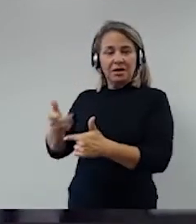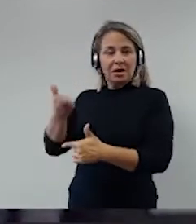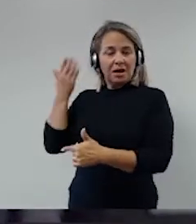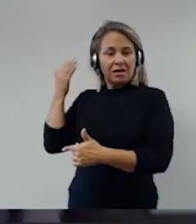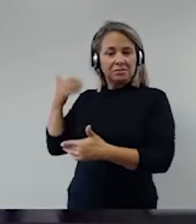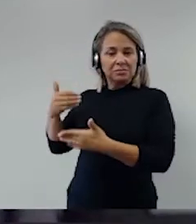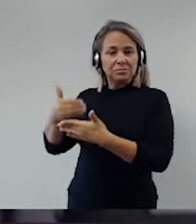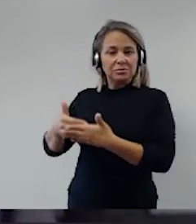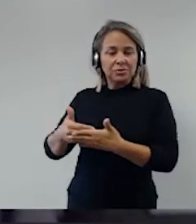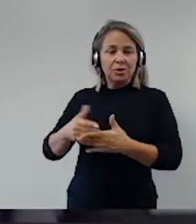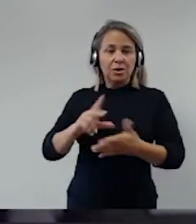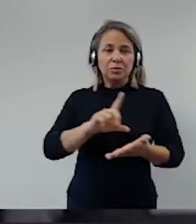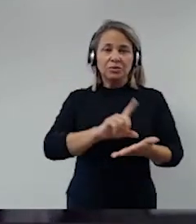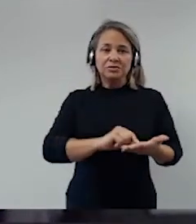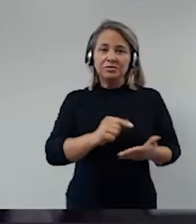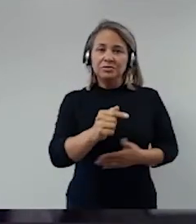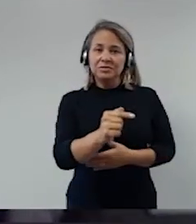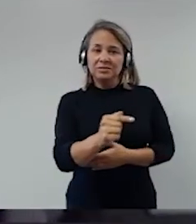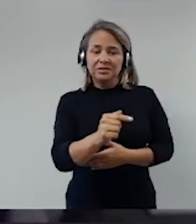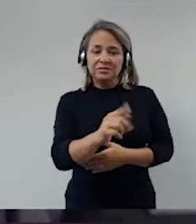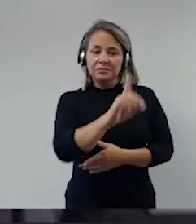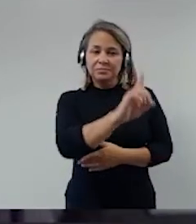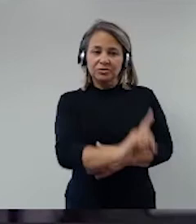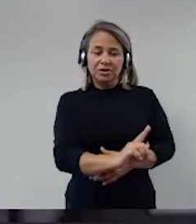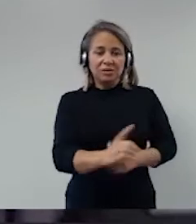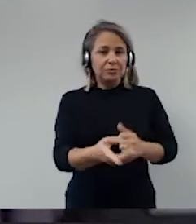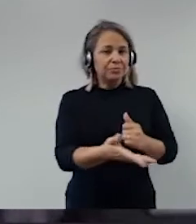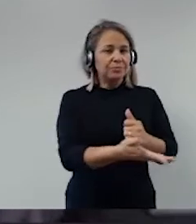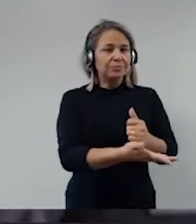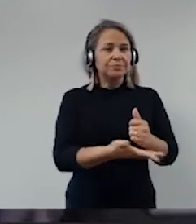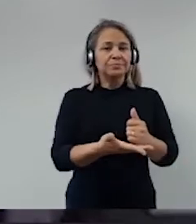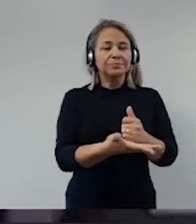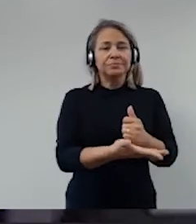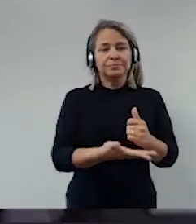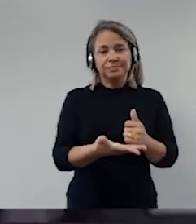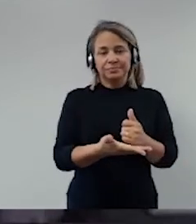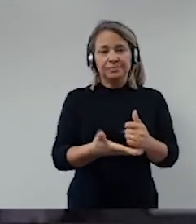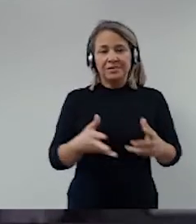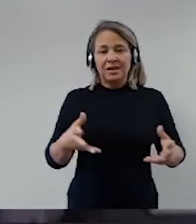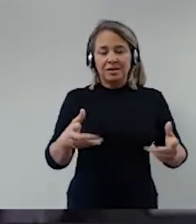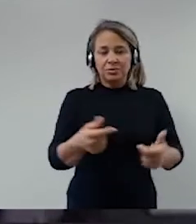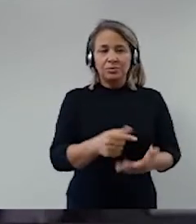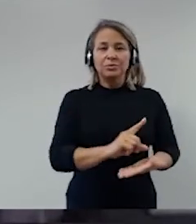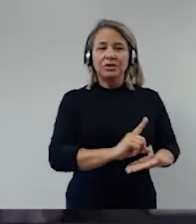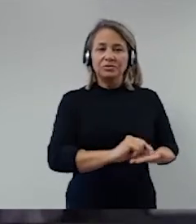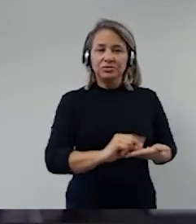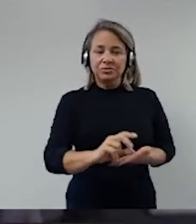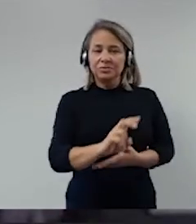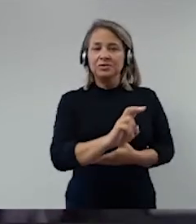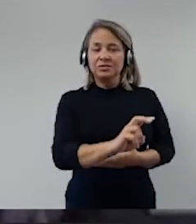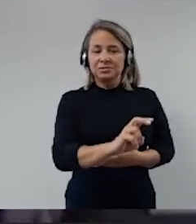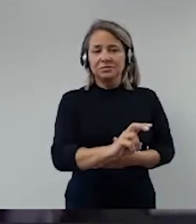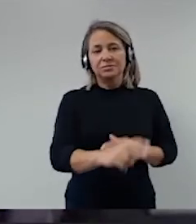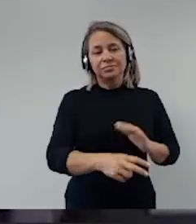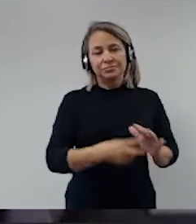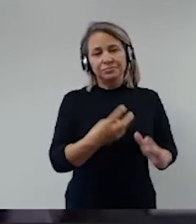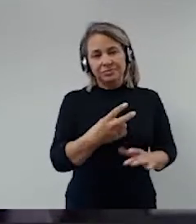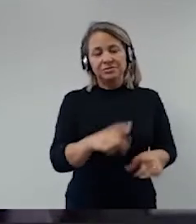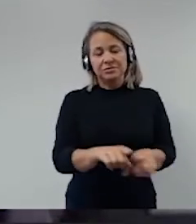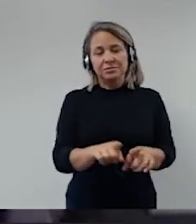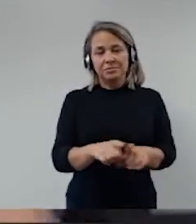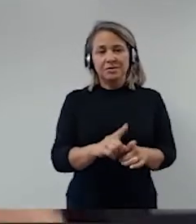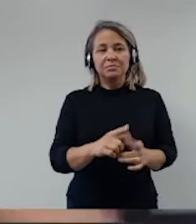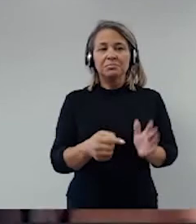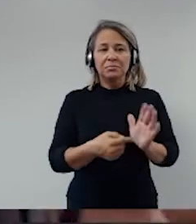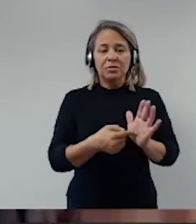no artigo 7º, os seus direitos fundamentais, que se aplicam ao artigo 5º, é claro, sem querer